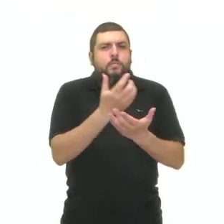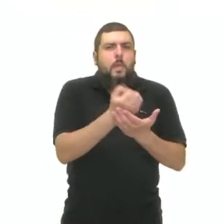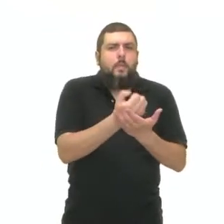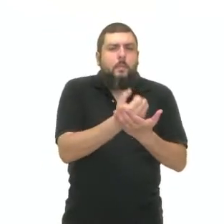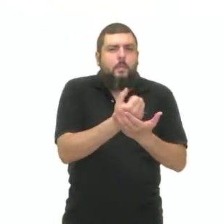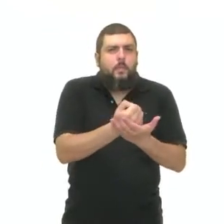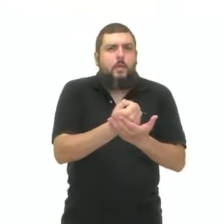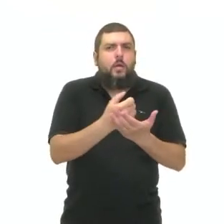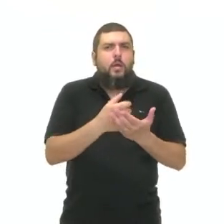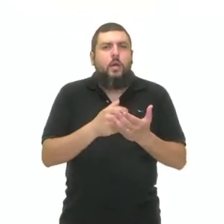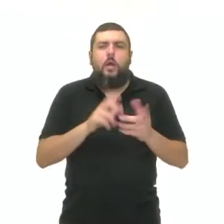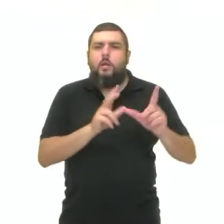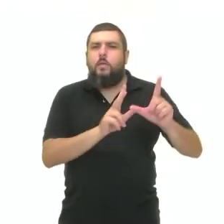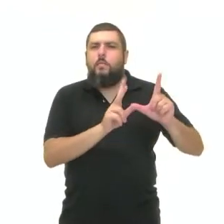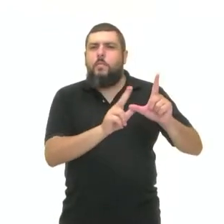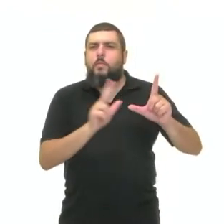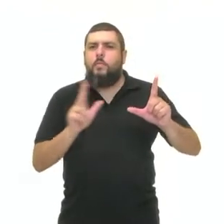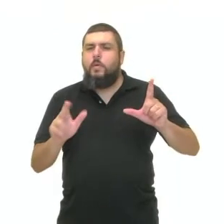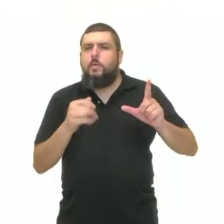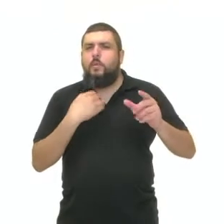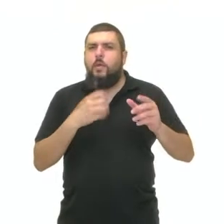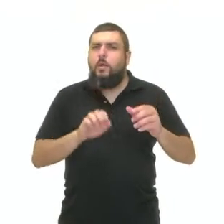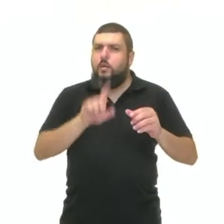sucesso rastreando o banco de dados,